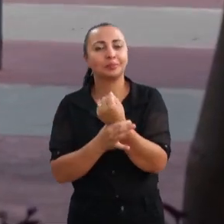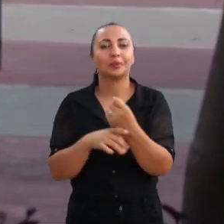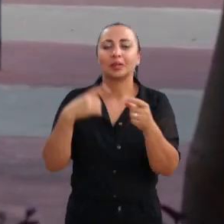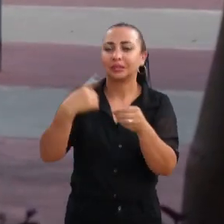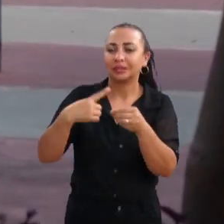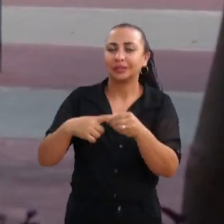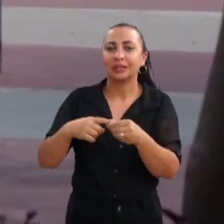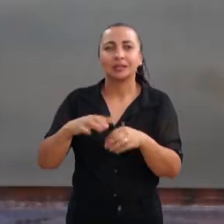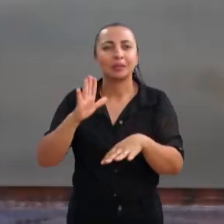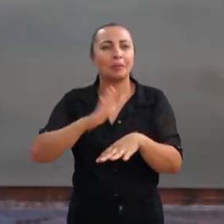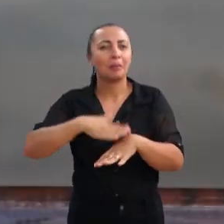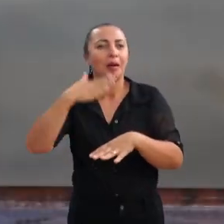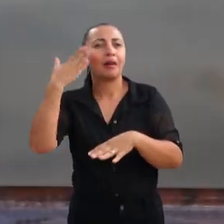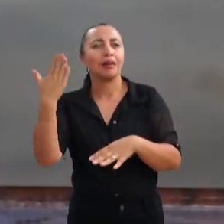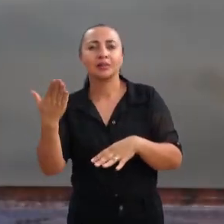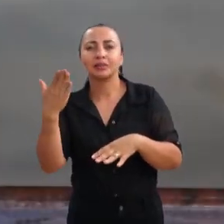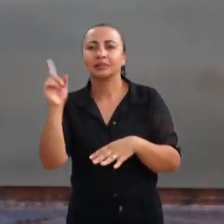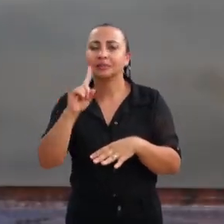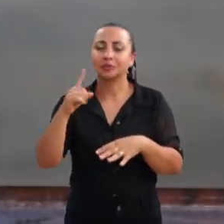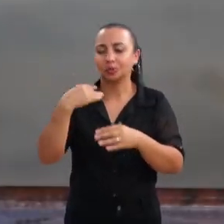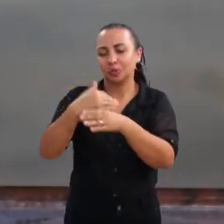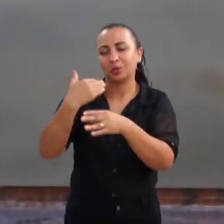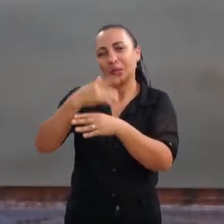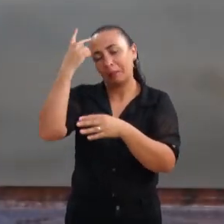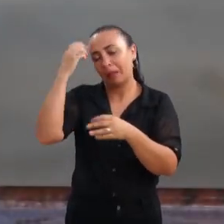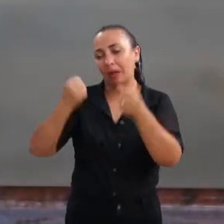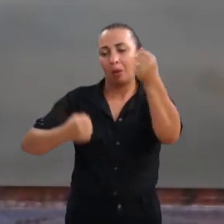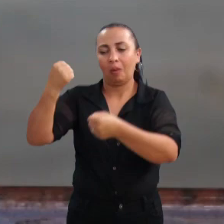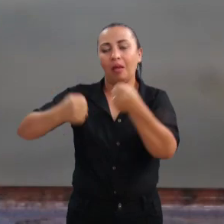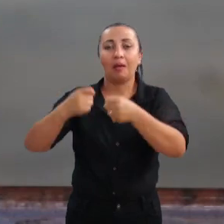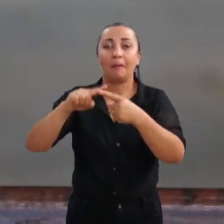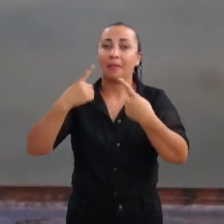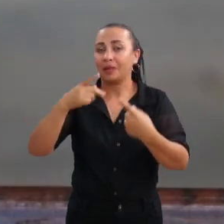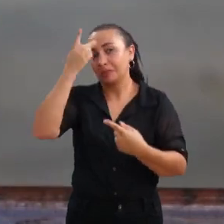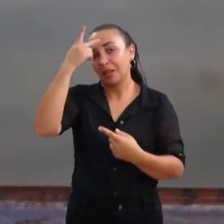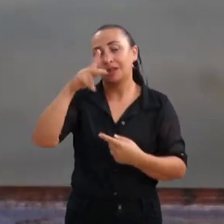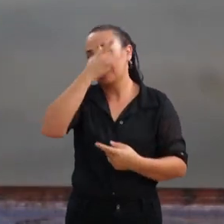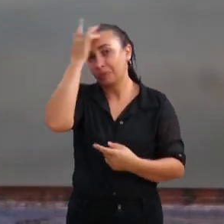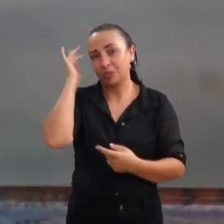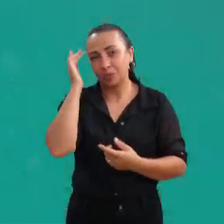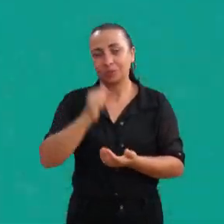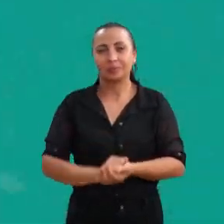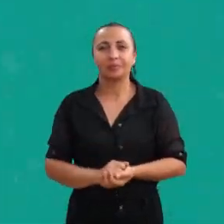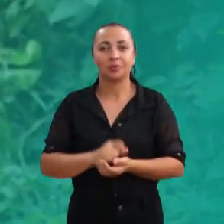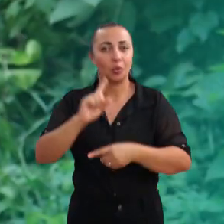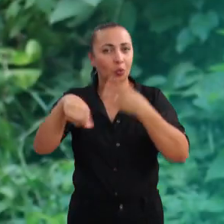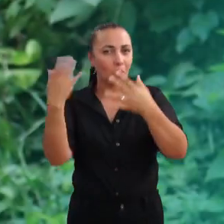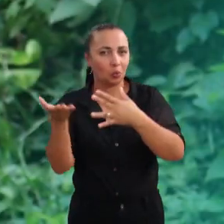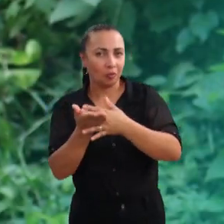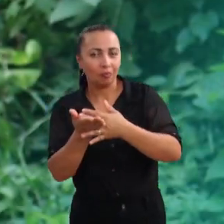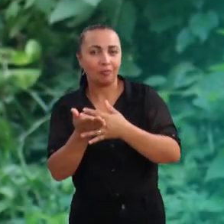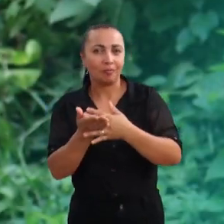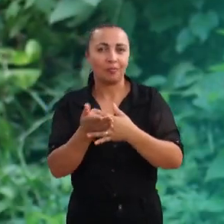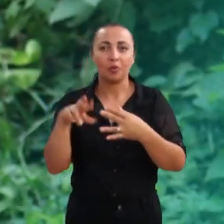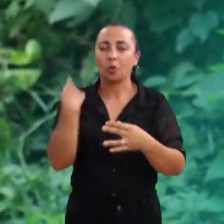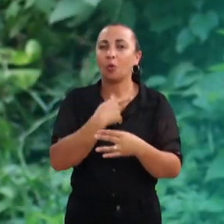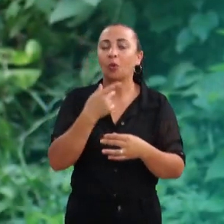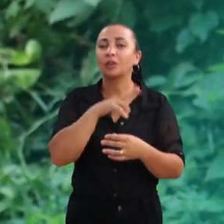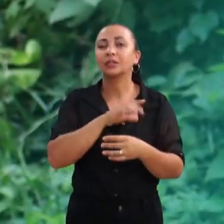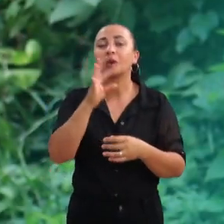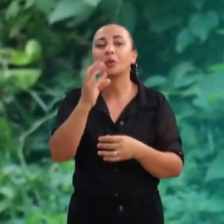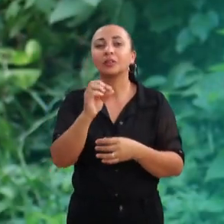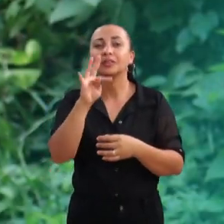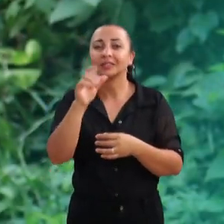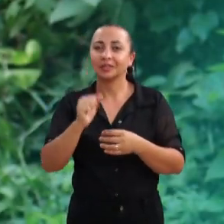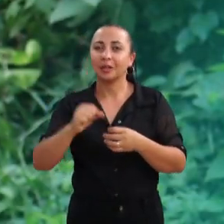segura, uma cidade mais não construída para o carro, mas para as pessoas, né? Veja daqui a pouco como uma fruta